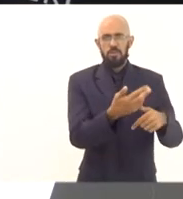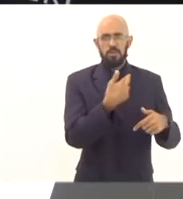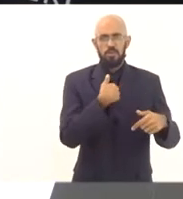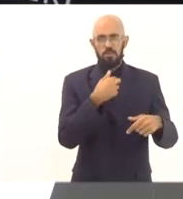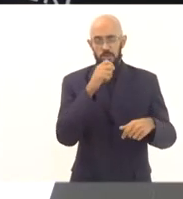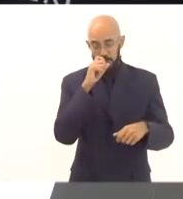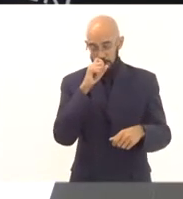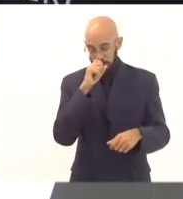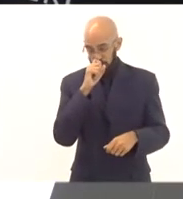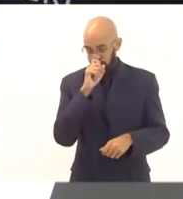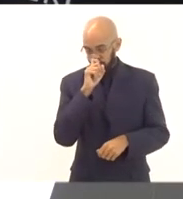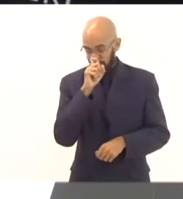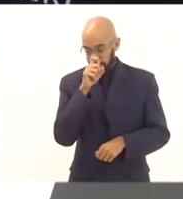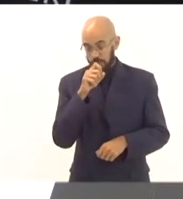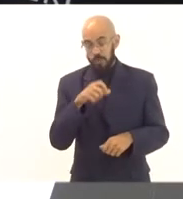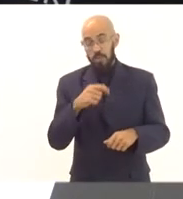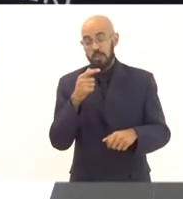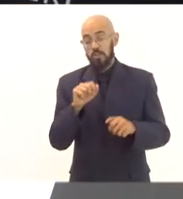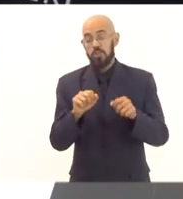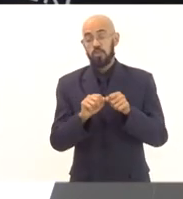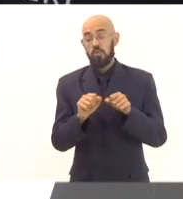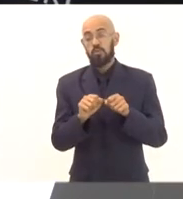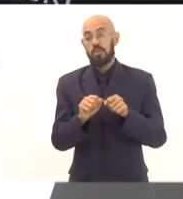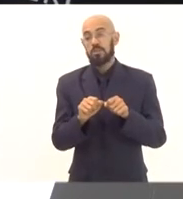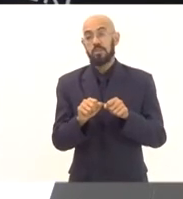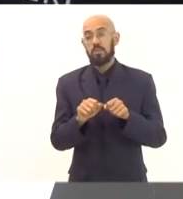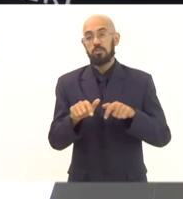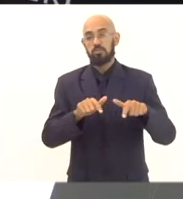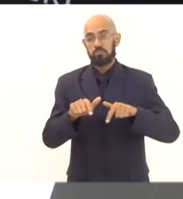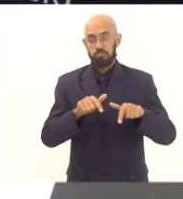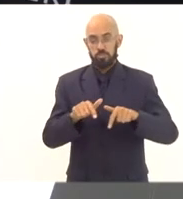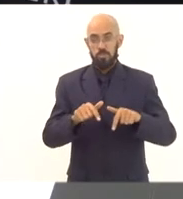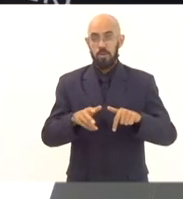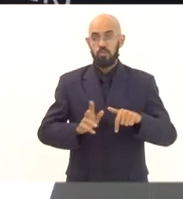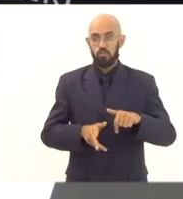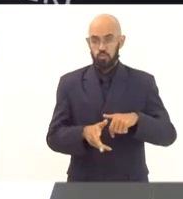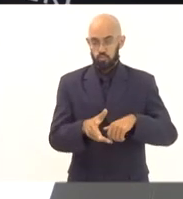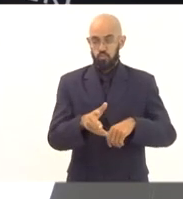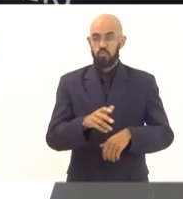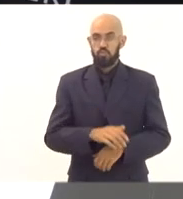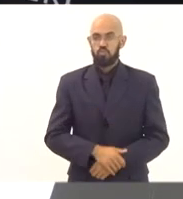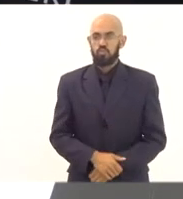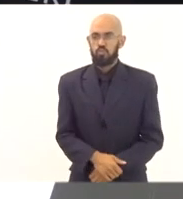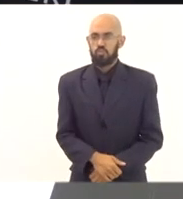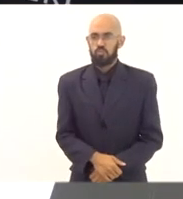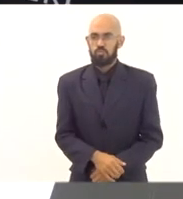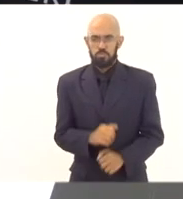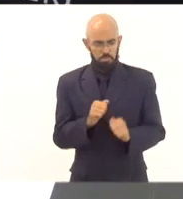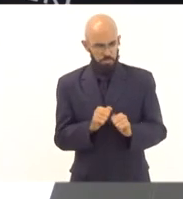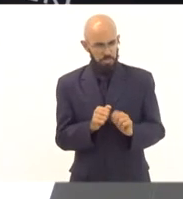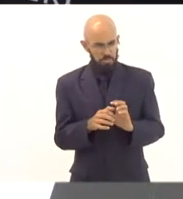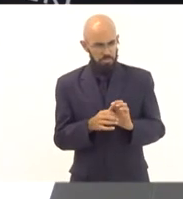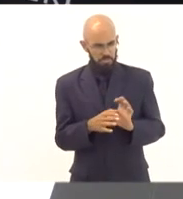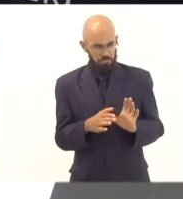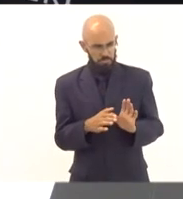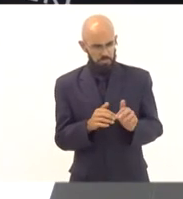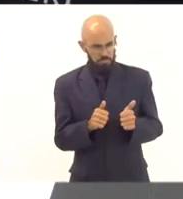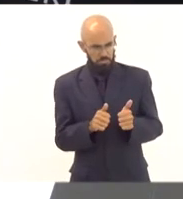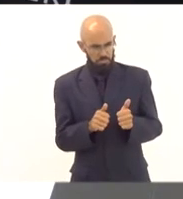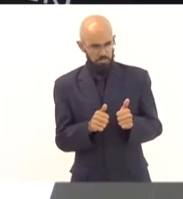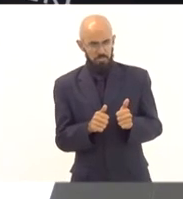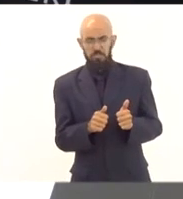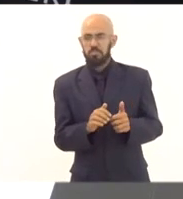trabalhar o segmento dessa dessa condição podemos de liberar assim poderemos sempre